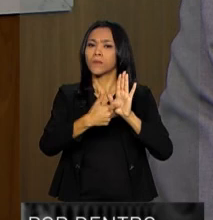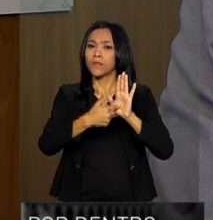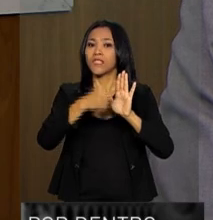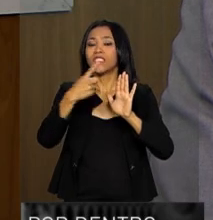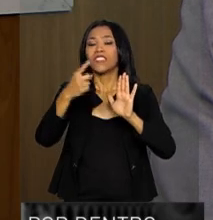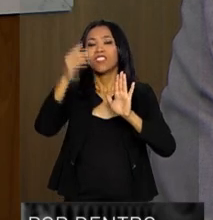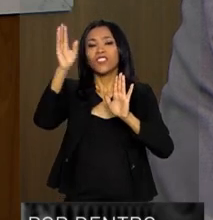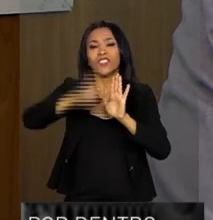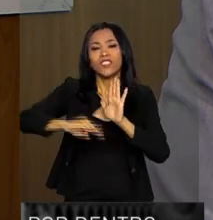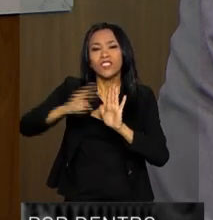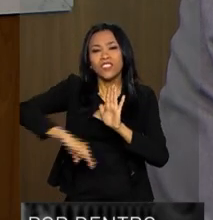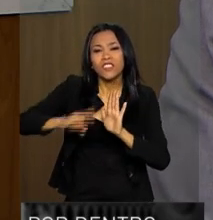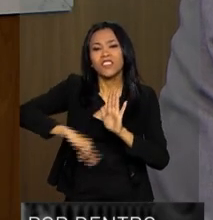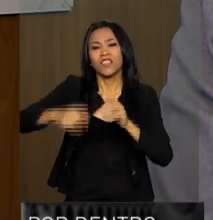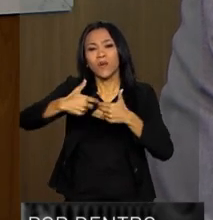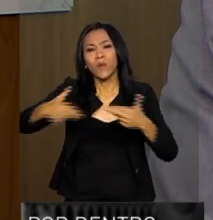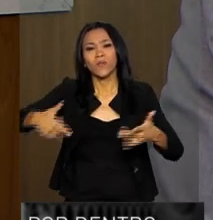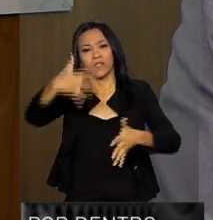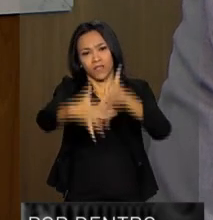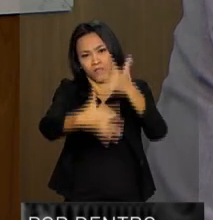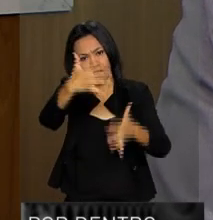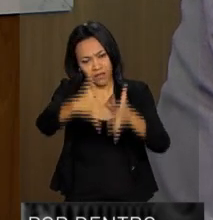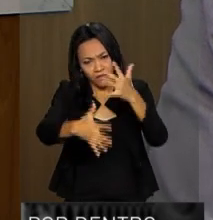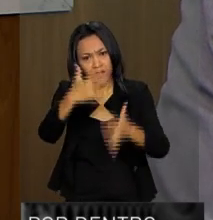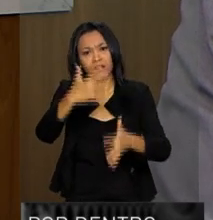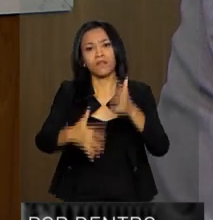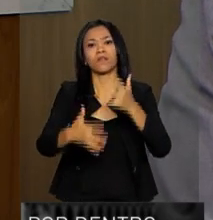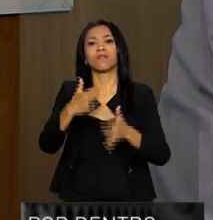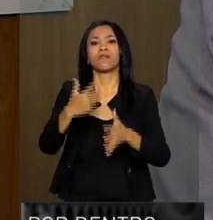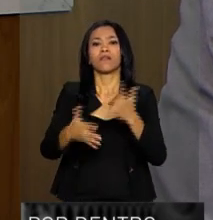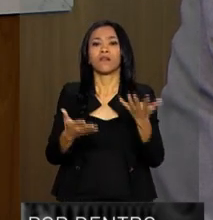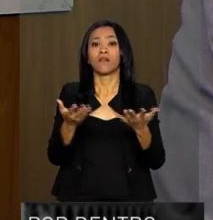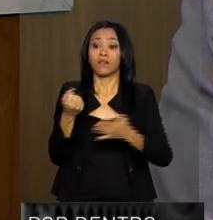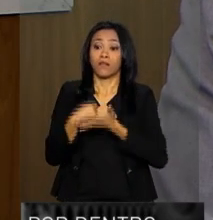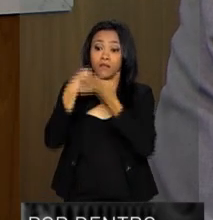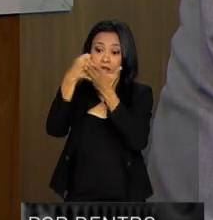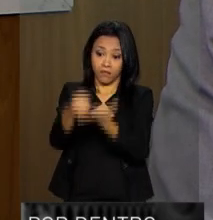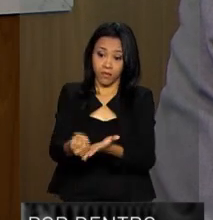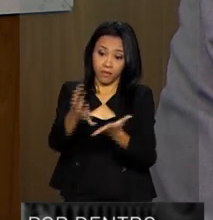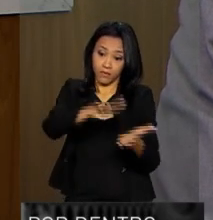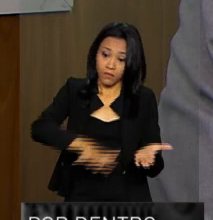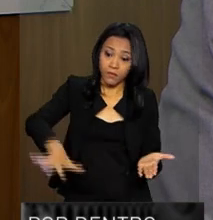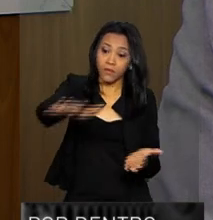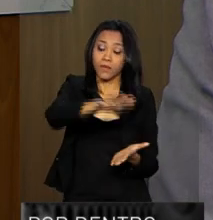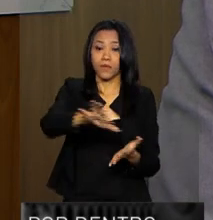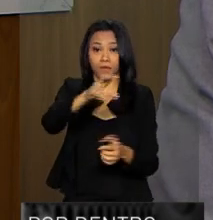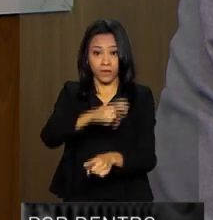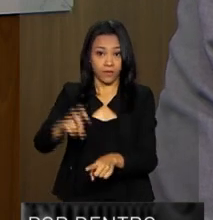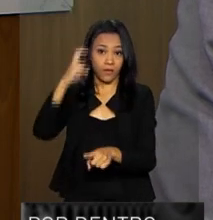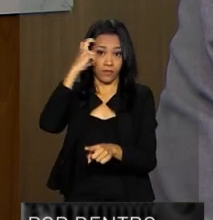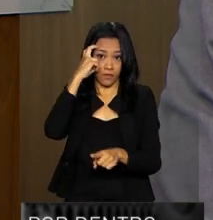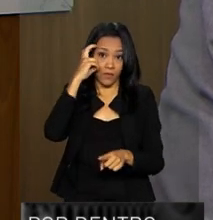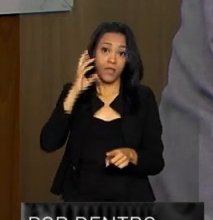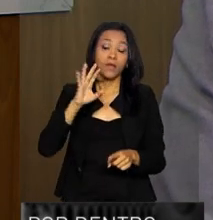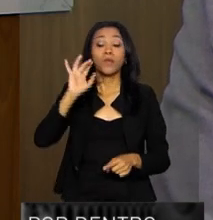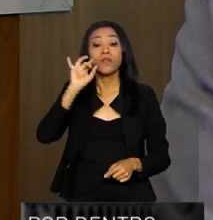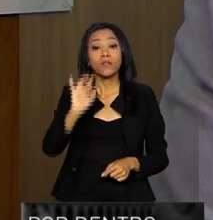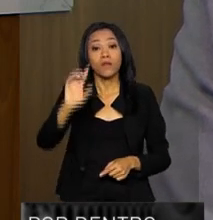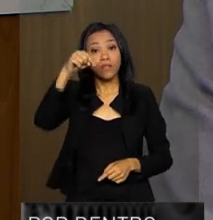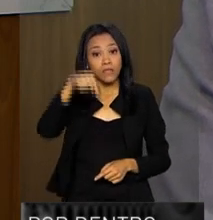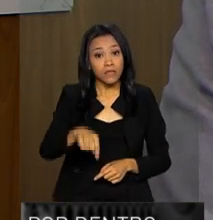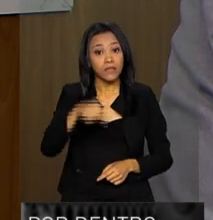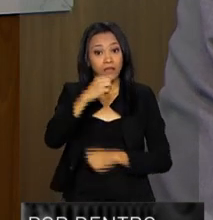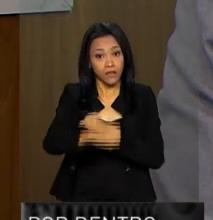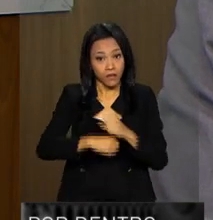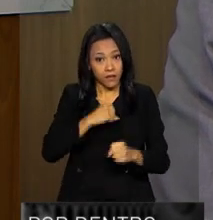desburocratiza o funcionamento desse instrumento tão importante que só esse ano deve injetar